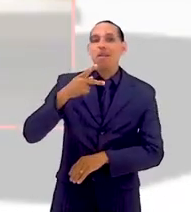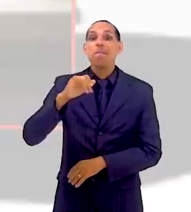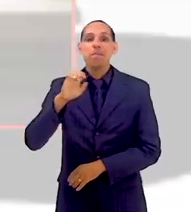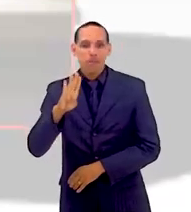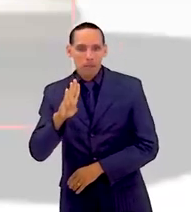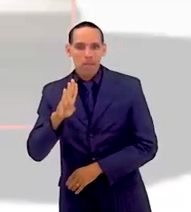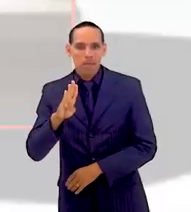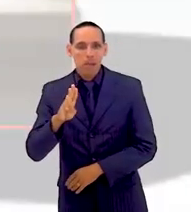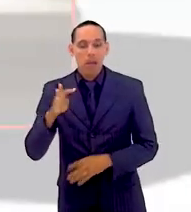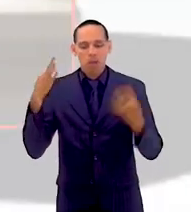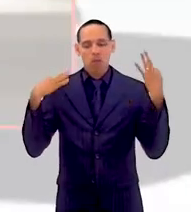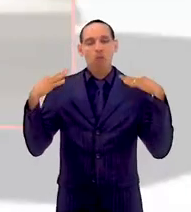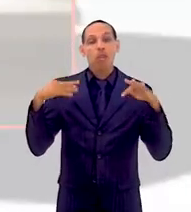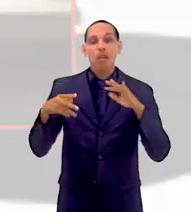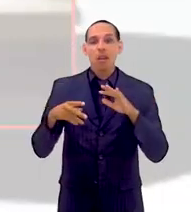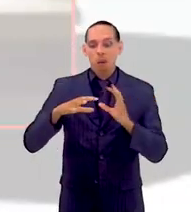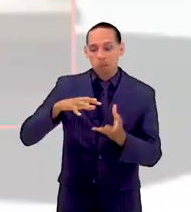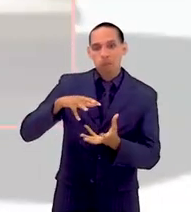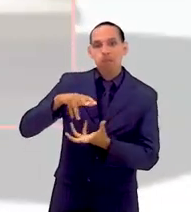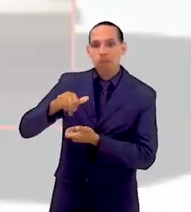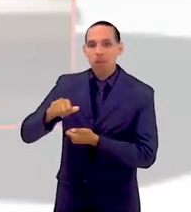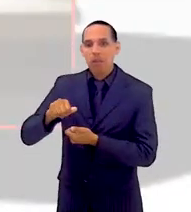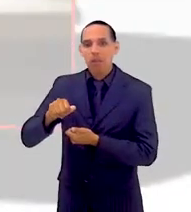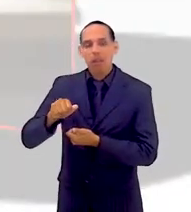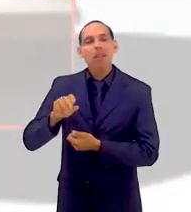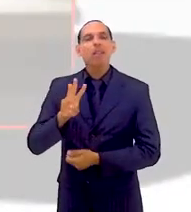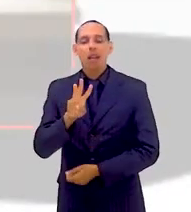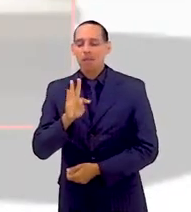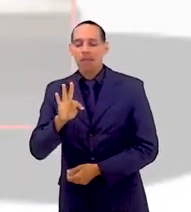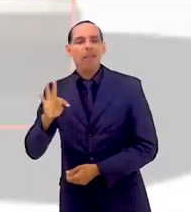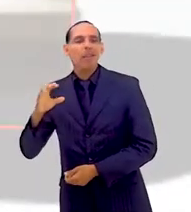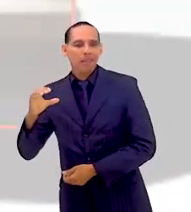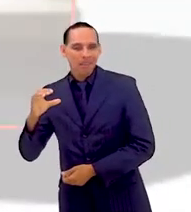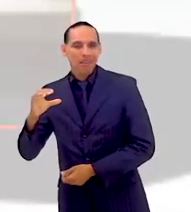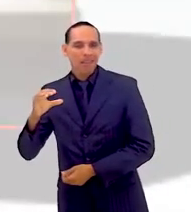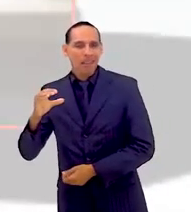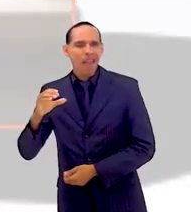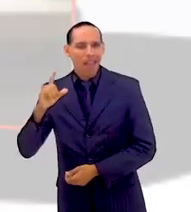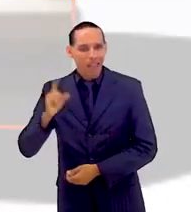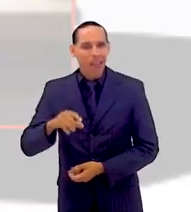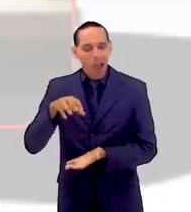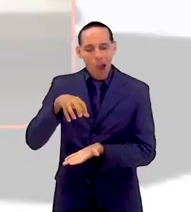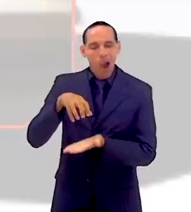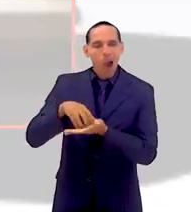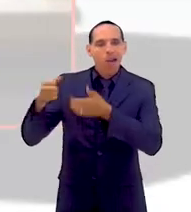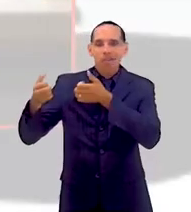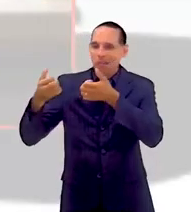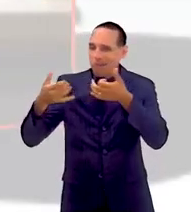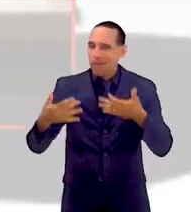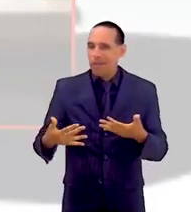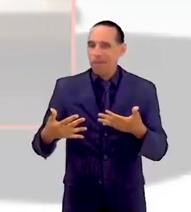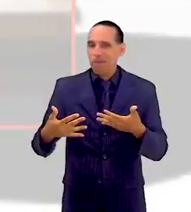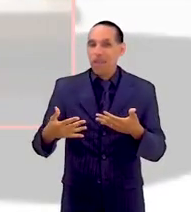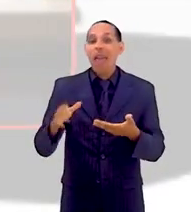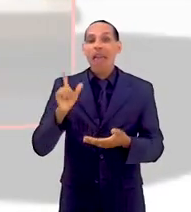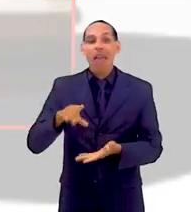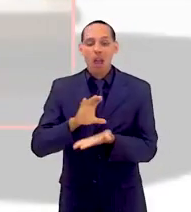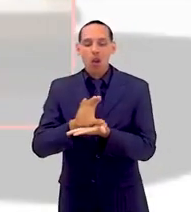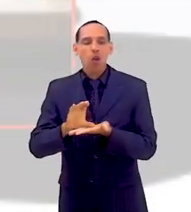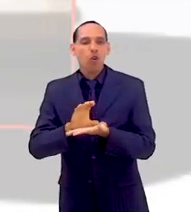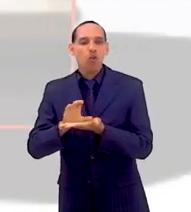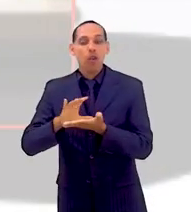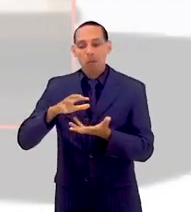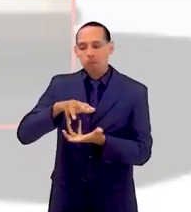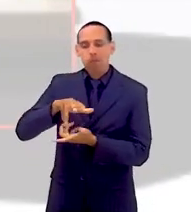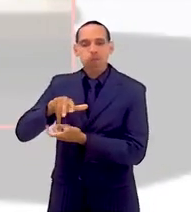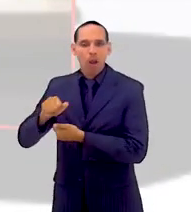turismo no mundo? E quem diz isso é o WTTC, World Trade and Tourism Council, o Conselho Mundial de